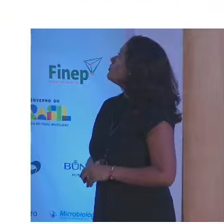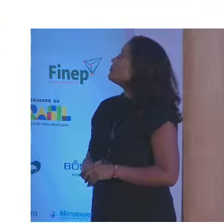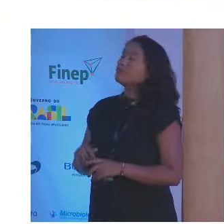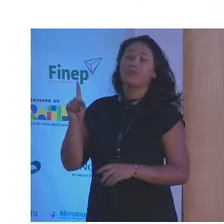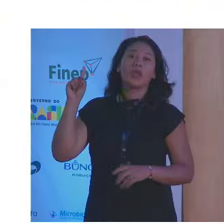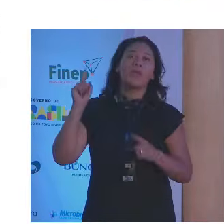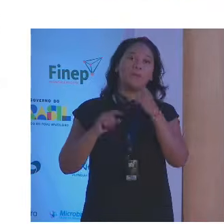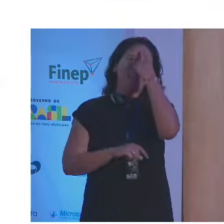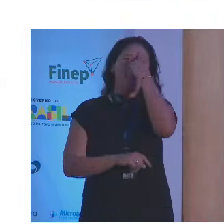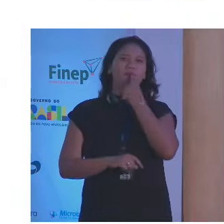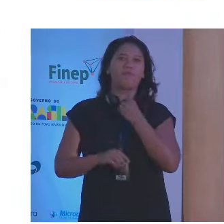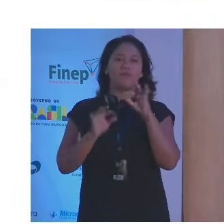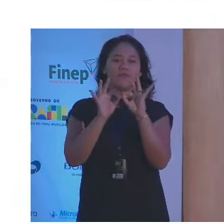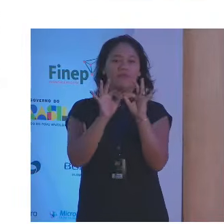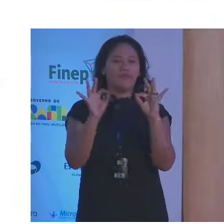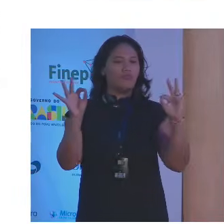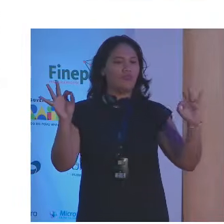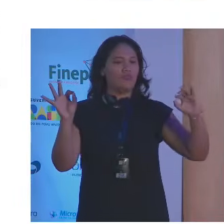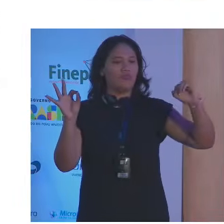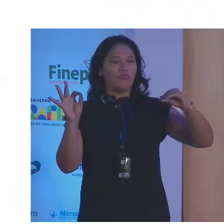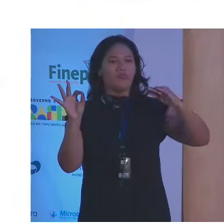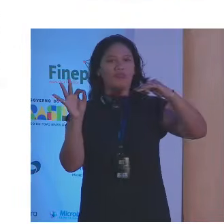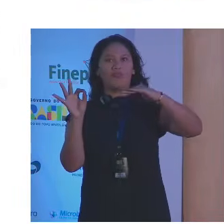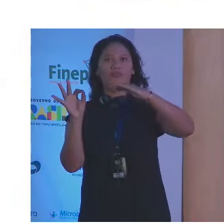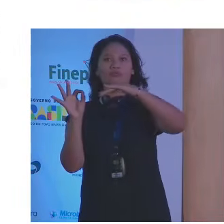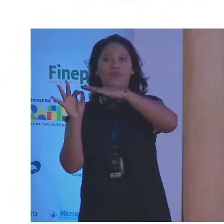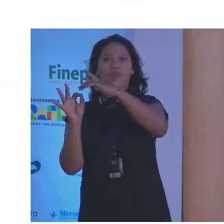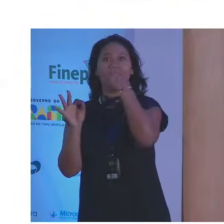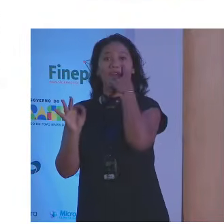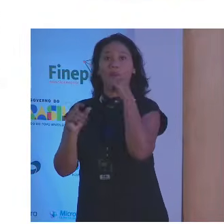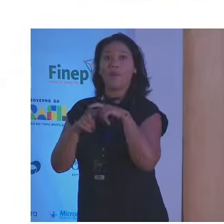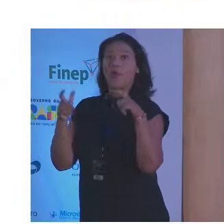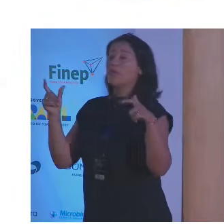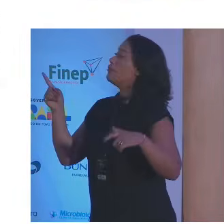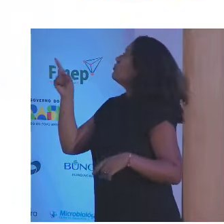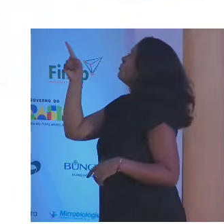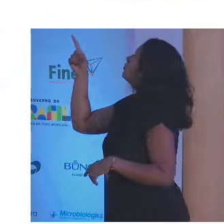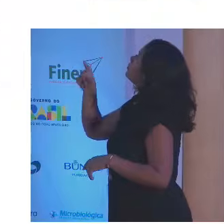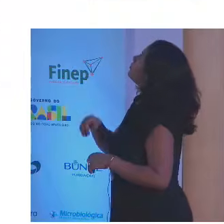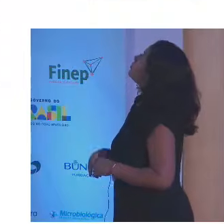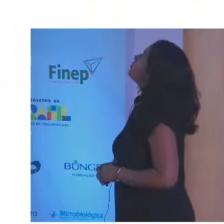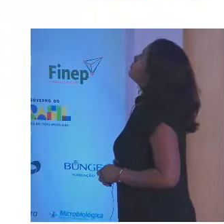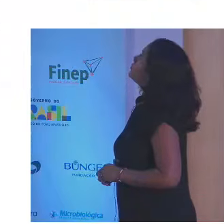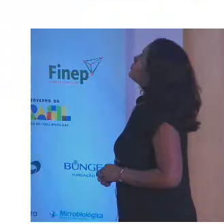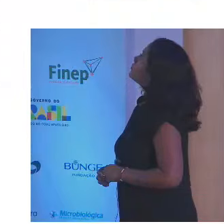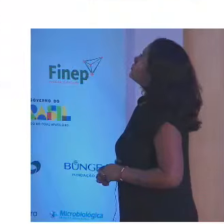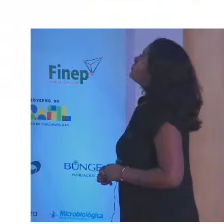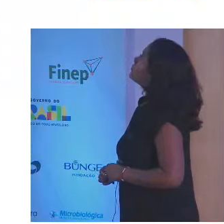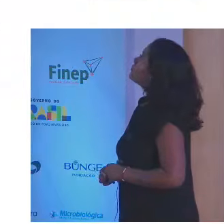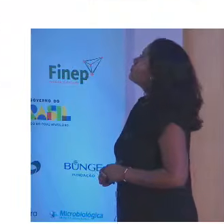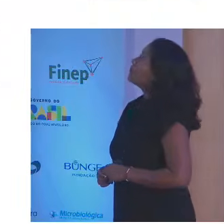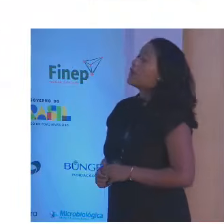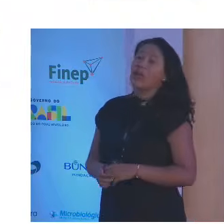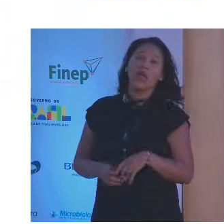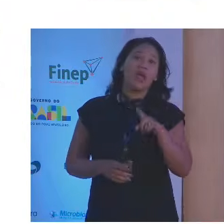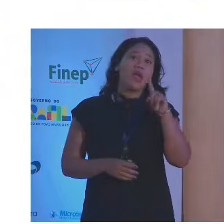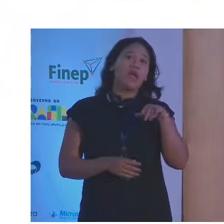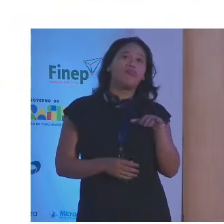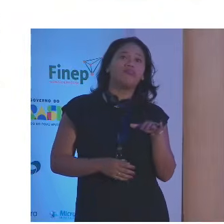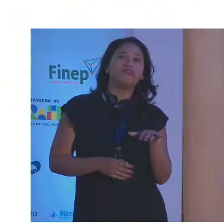Aqui é o perfil, né, do rio Amazonas. A gente vê que a maior parte do trecho dele é muito